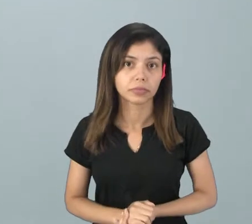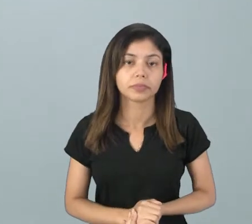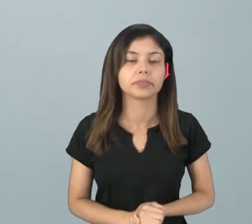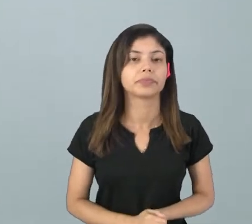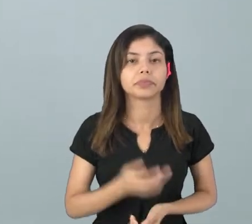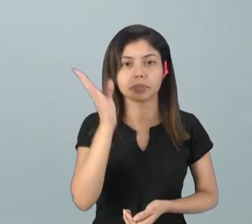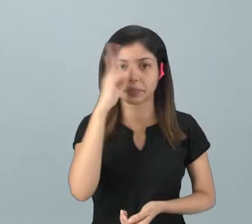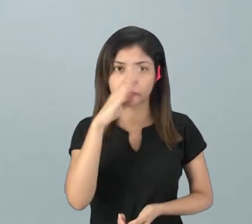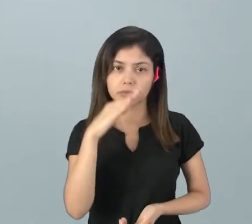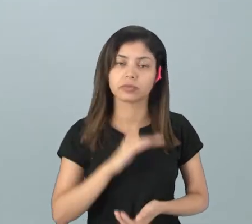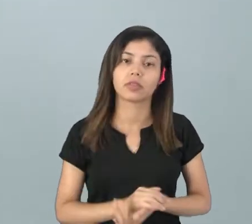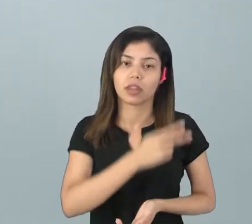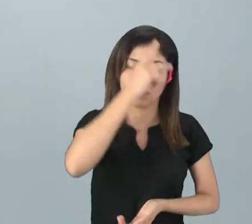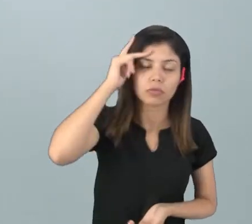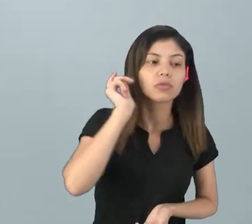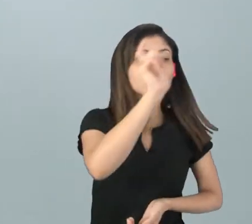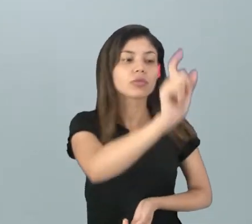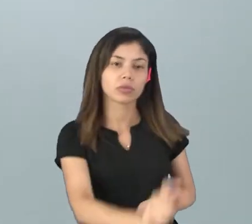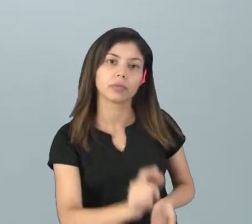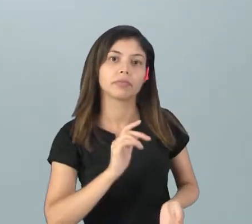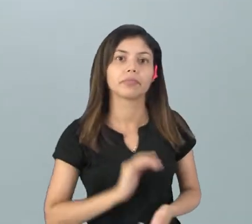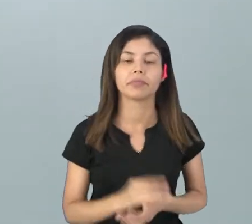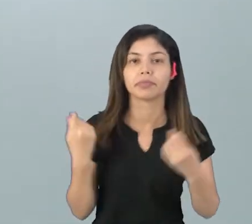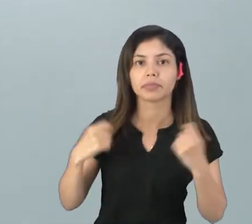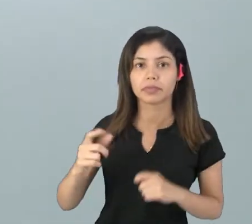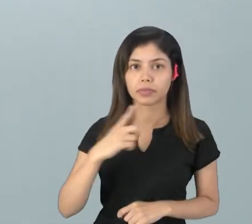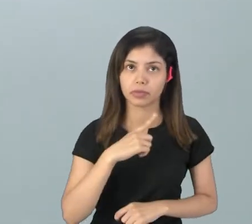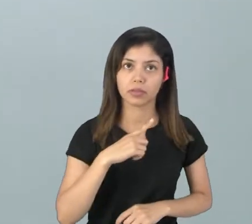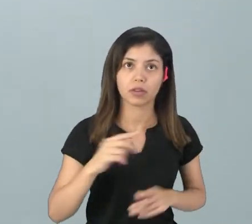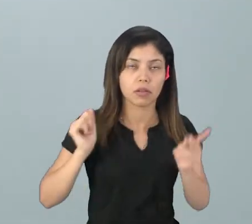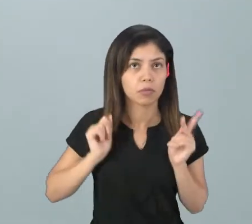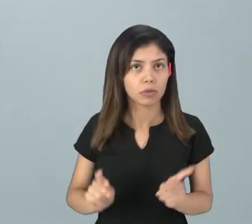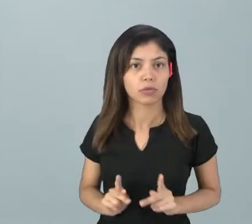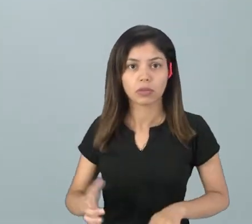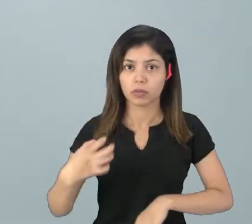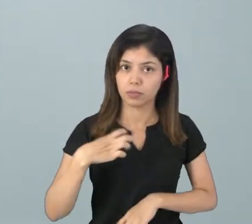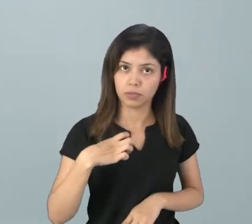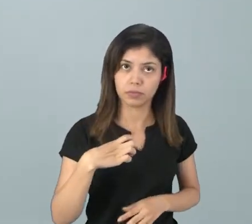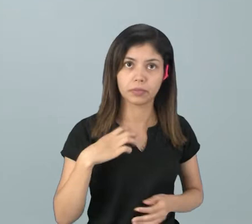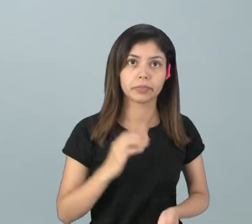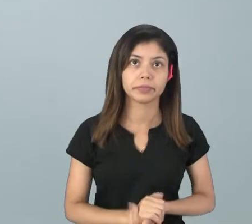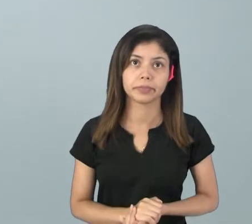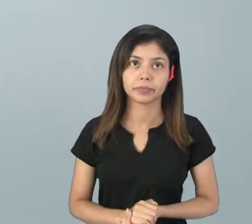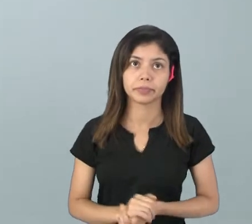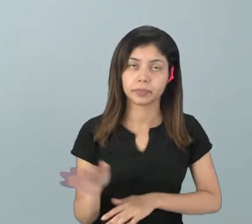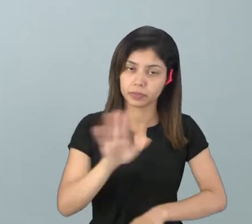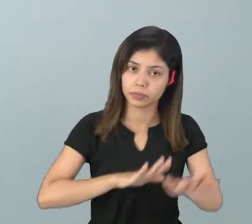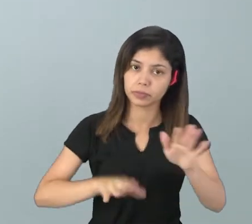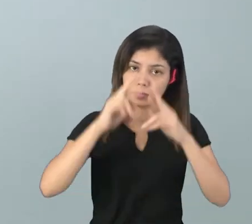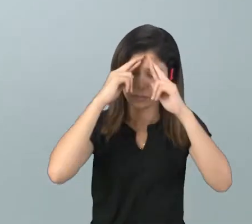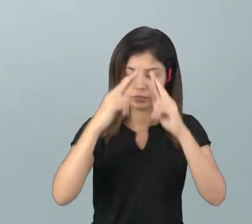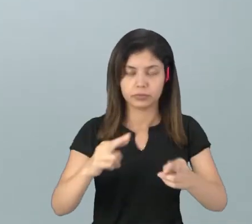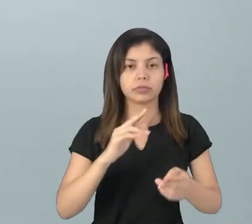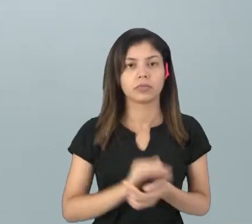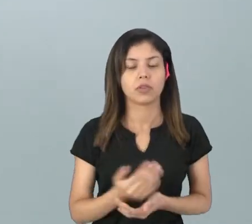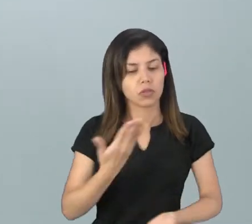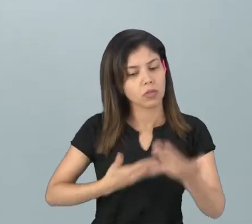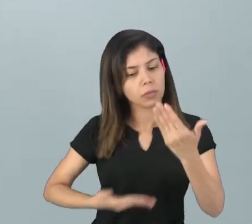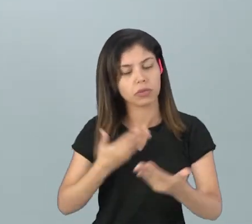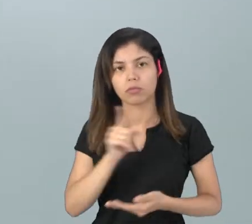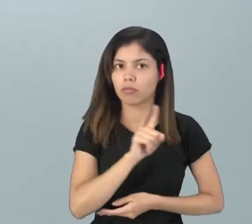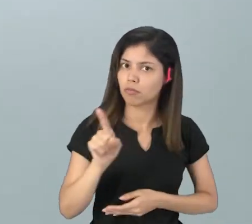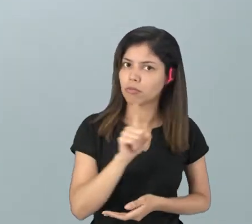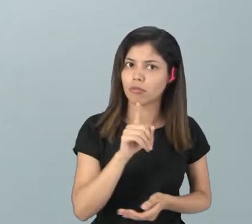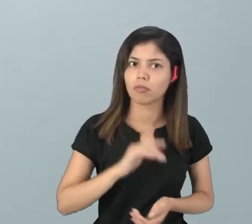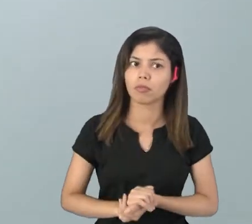pejorativa a imagem desses profissionais, você tem que tomar uma postura ética e tratar eles com respeito, não compartilhando,